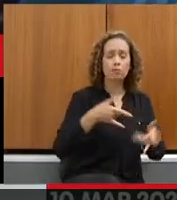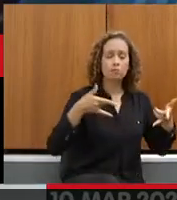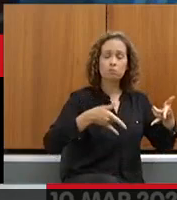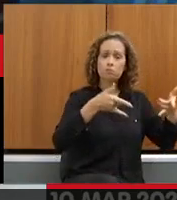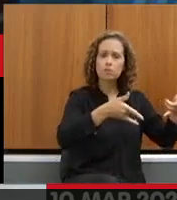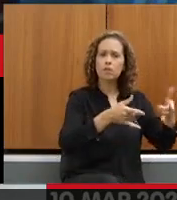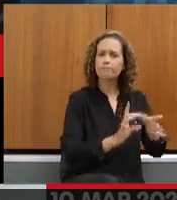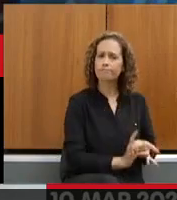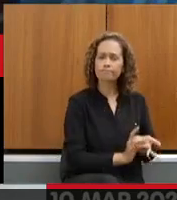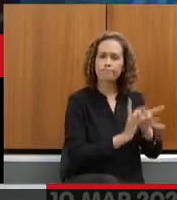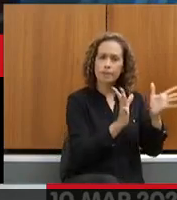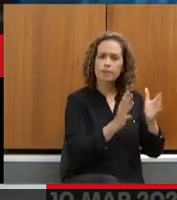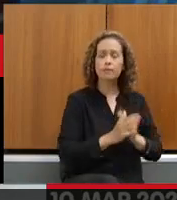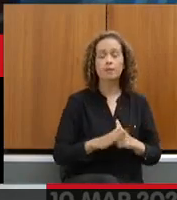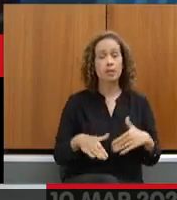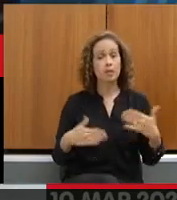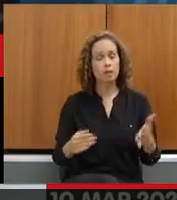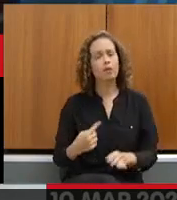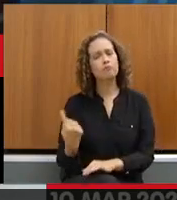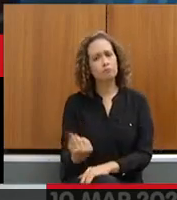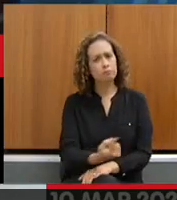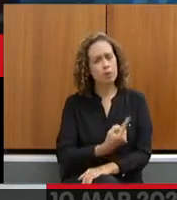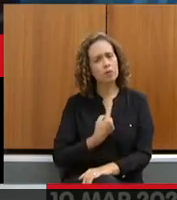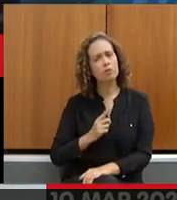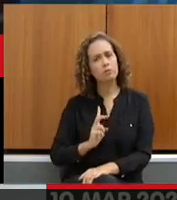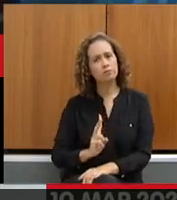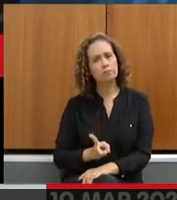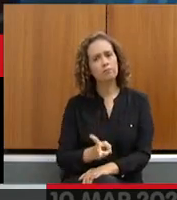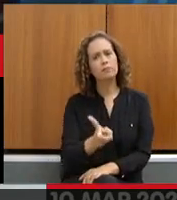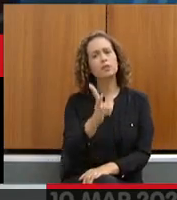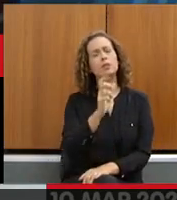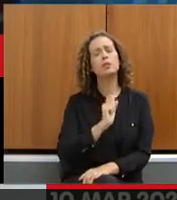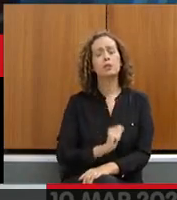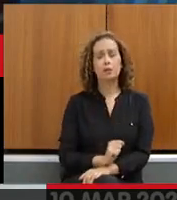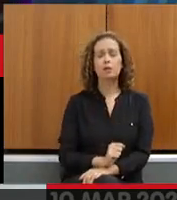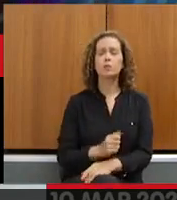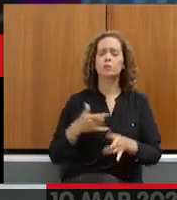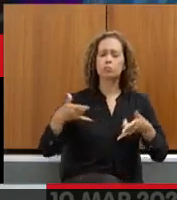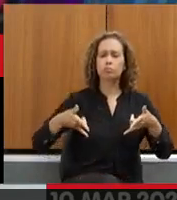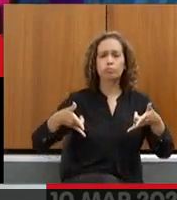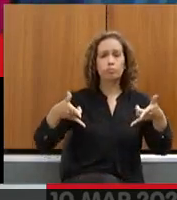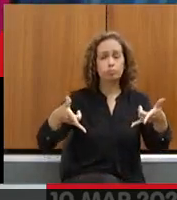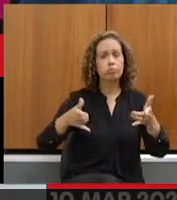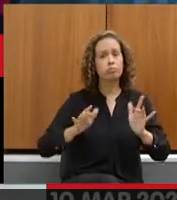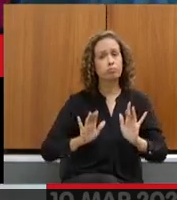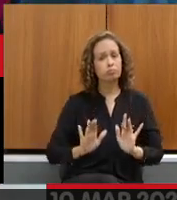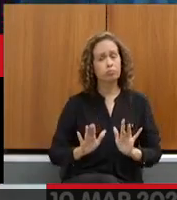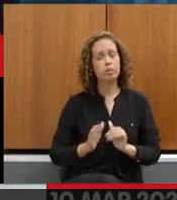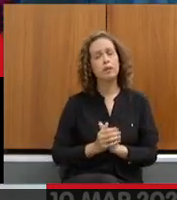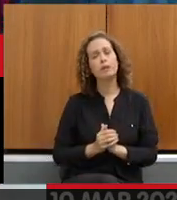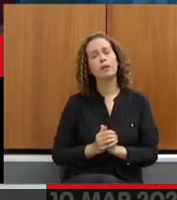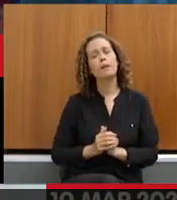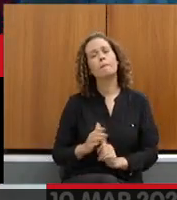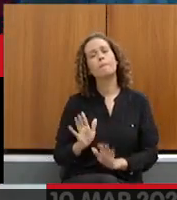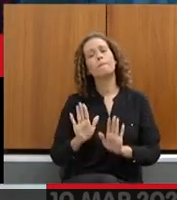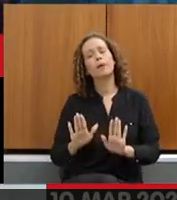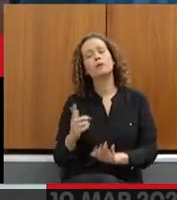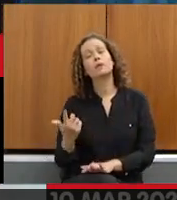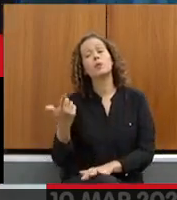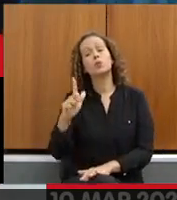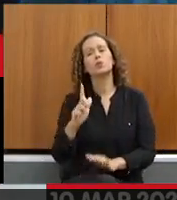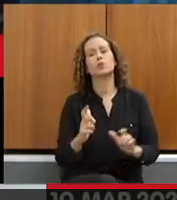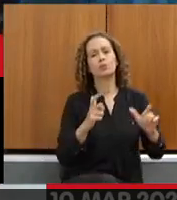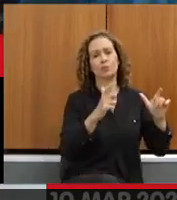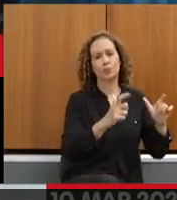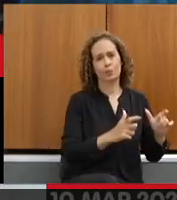abertas seja de uma certa forma nós não tivemos a ampliação de leitos não dentro do local que é dia do hospital de campanha